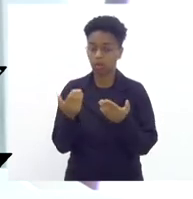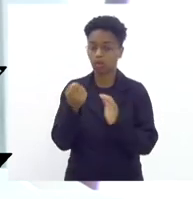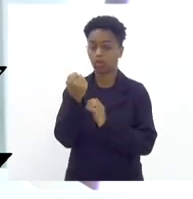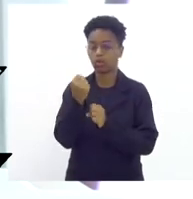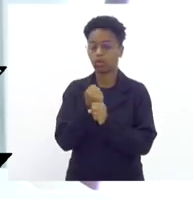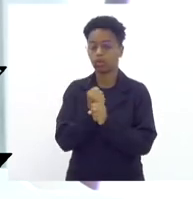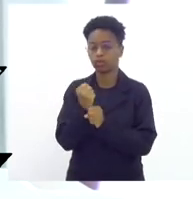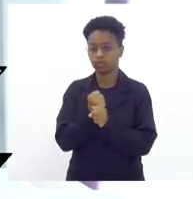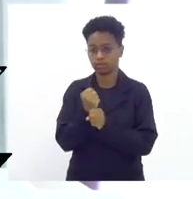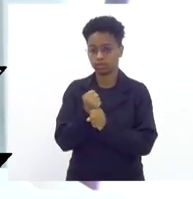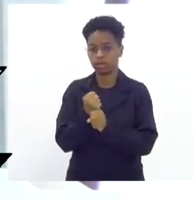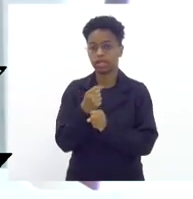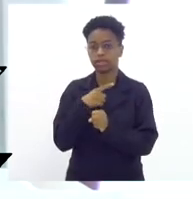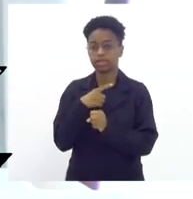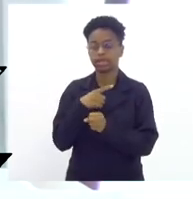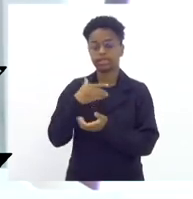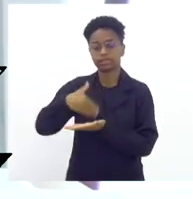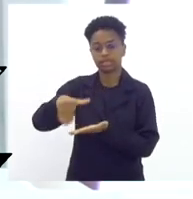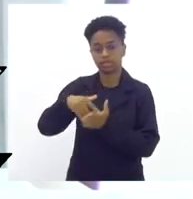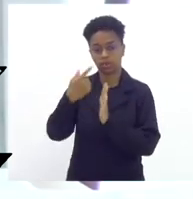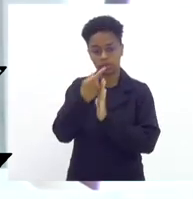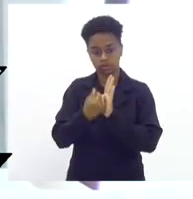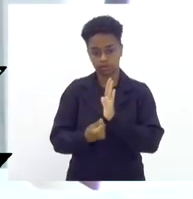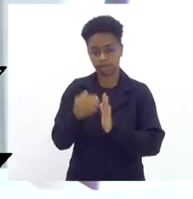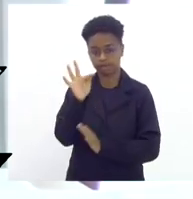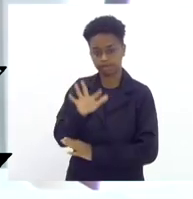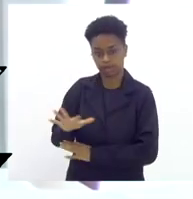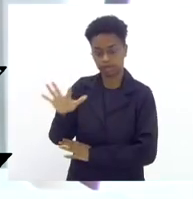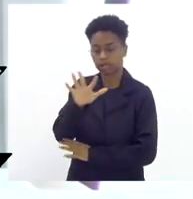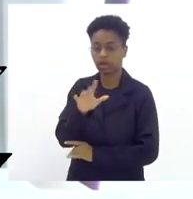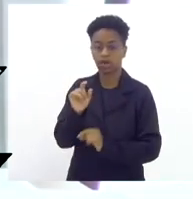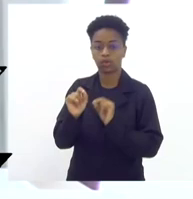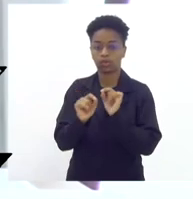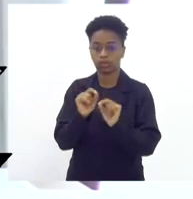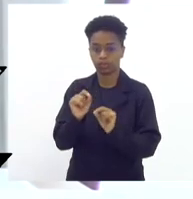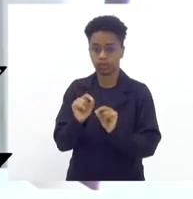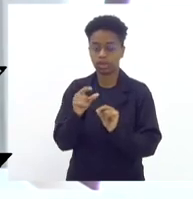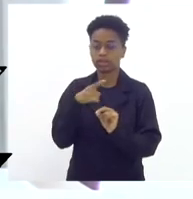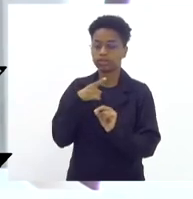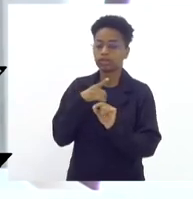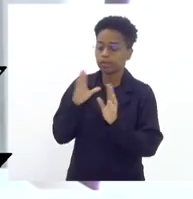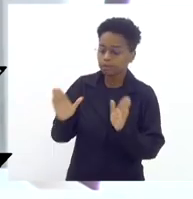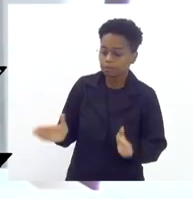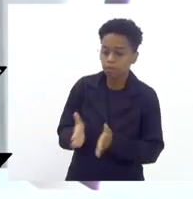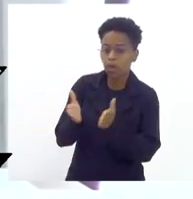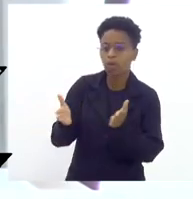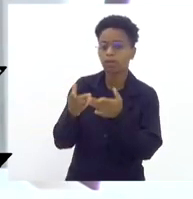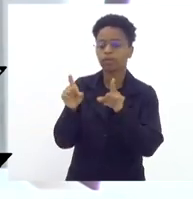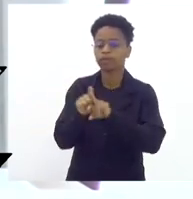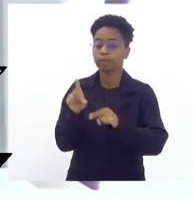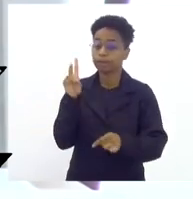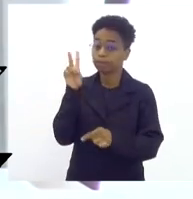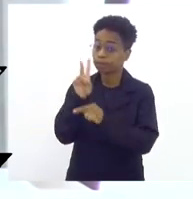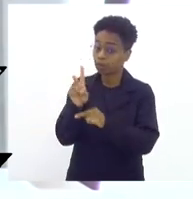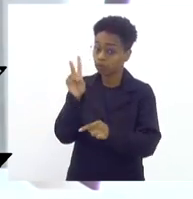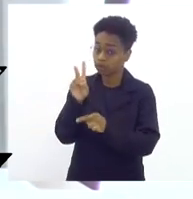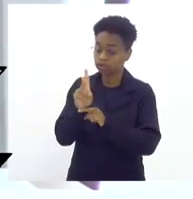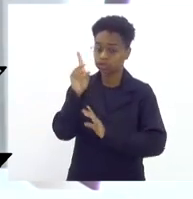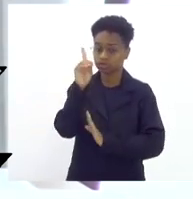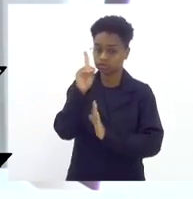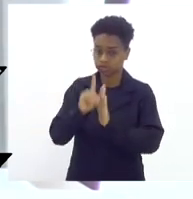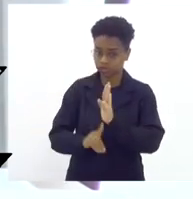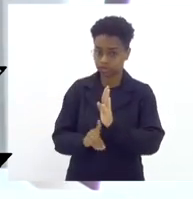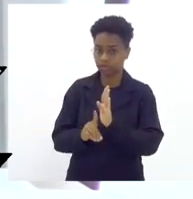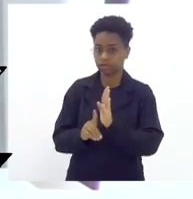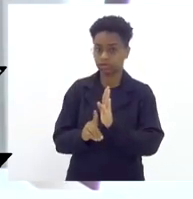aqui na Secretaria de orçamento Federal diz o seguinte promoção e proteção dos direitos